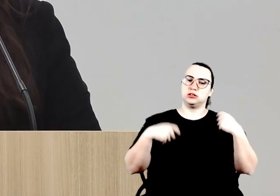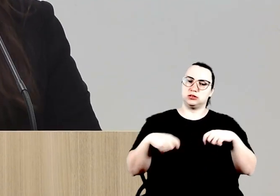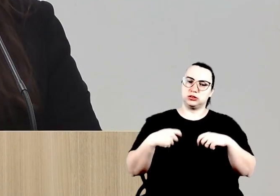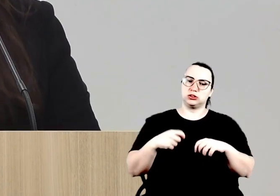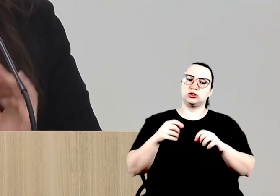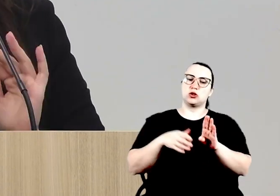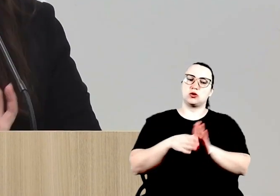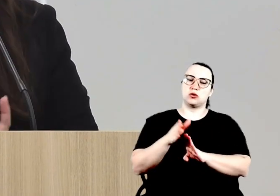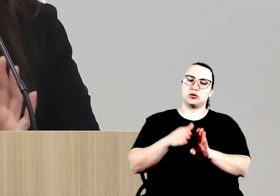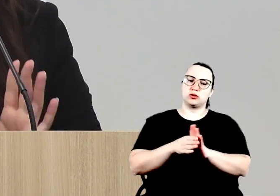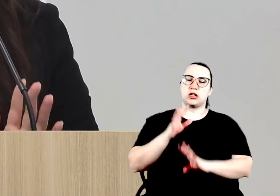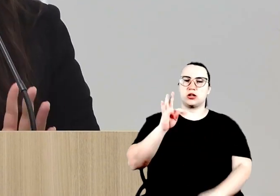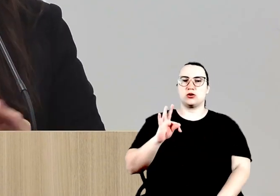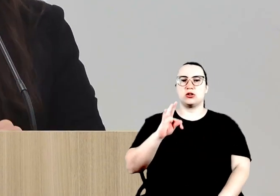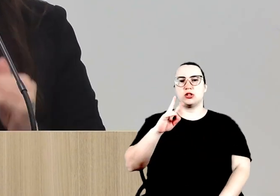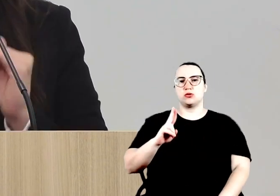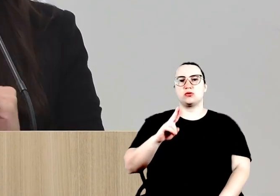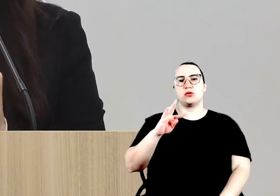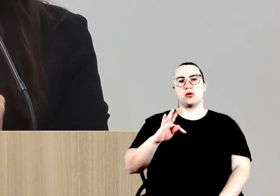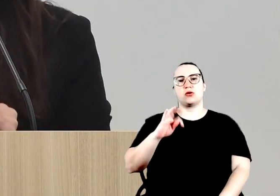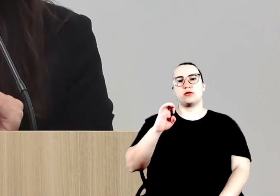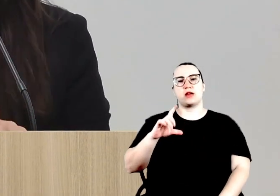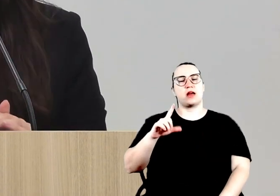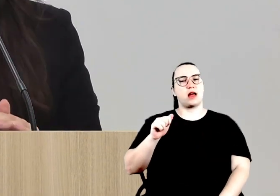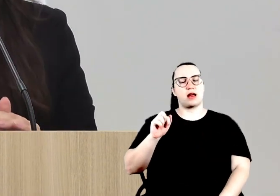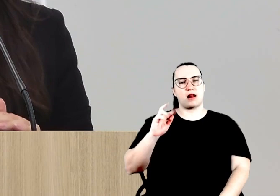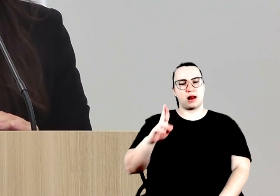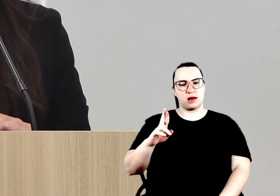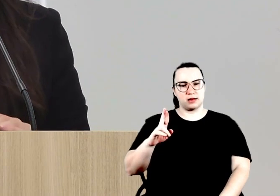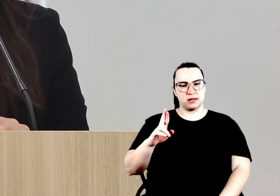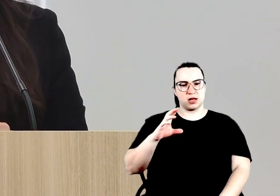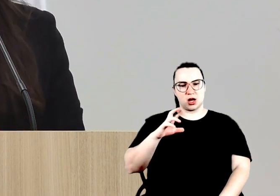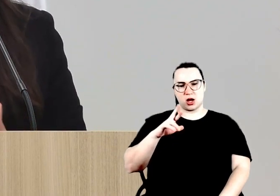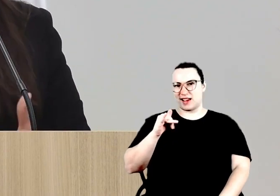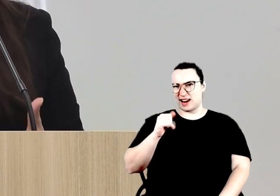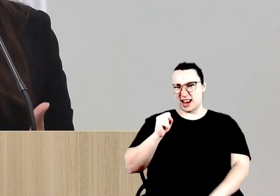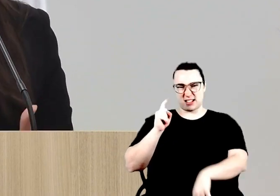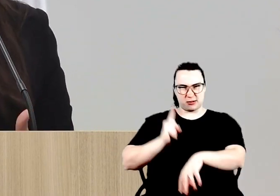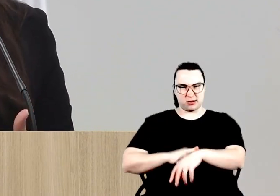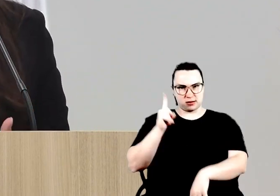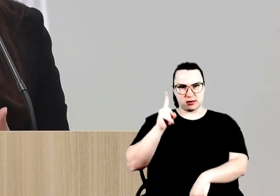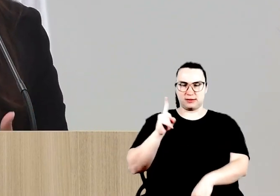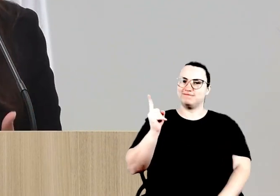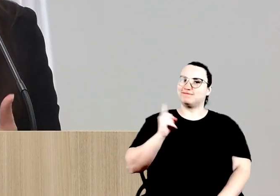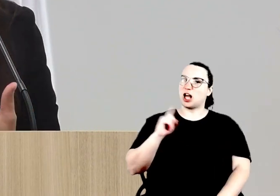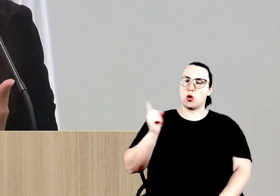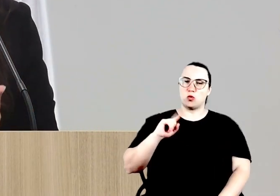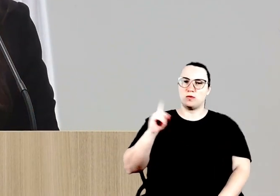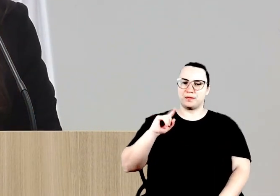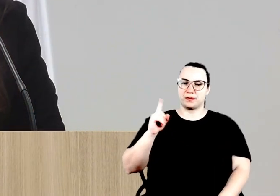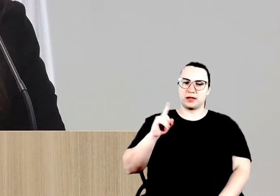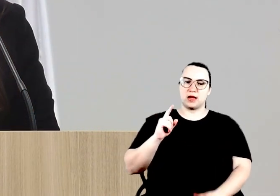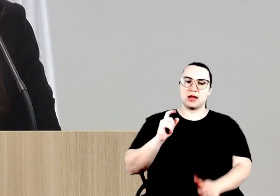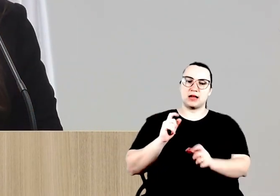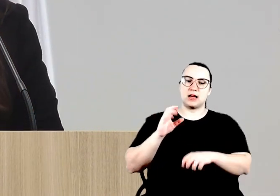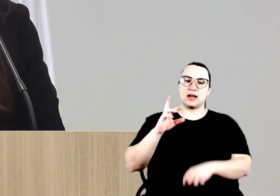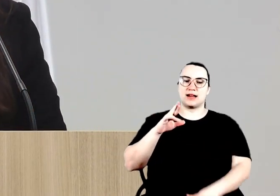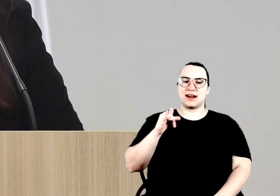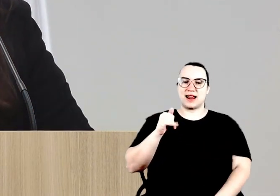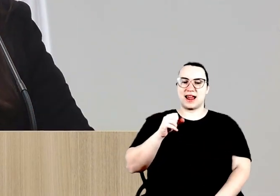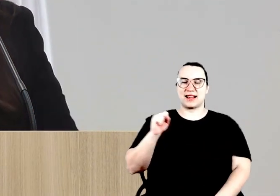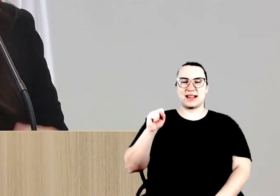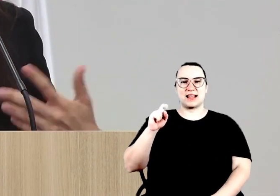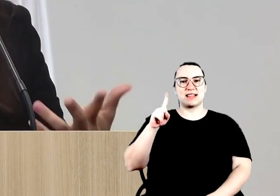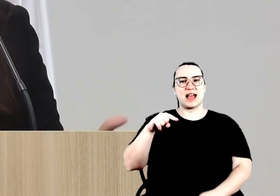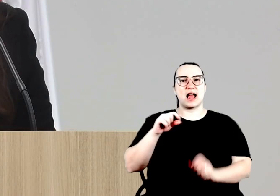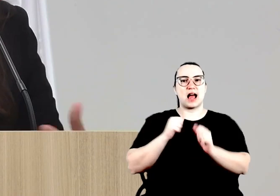tutelar. De imediato, isso não vai para o CREAS, porque o CREAS é um trabalho de acompanhamento familiar, já